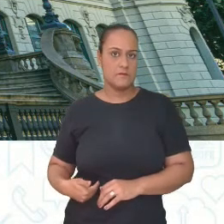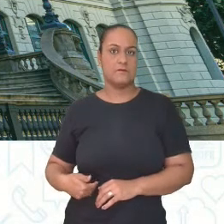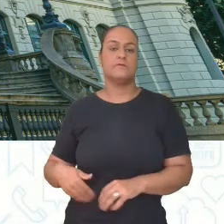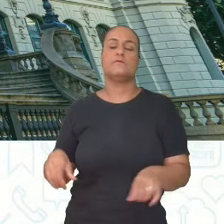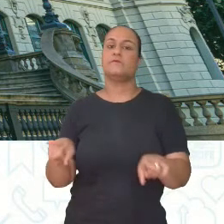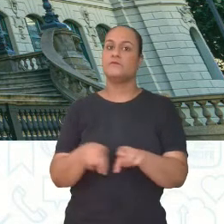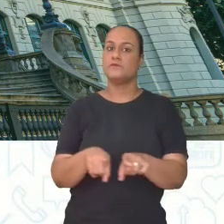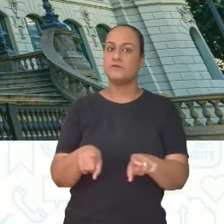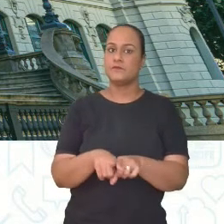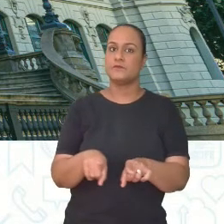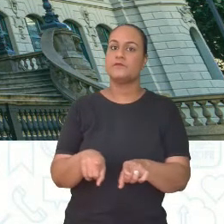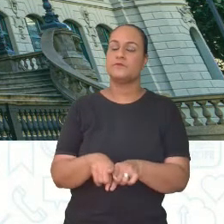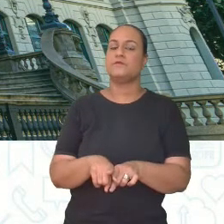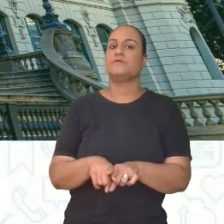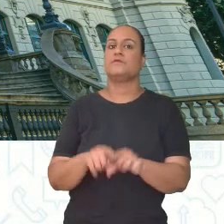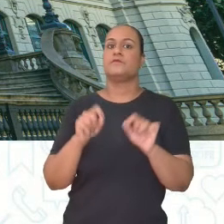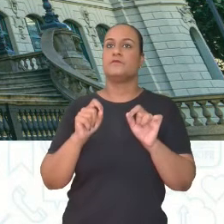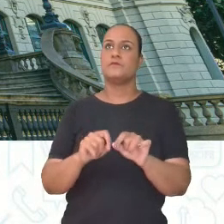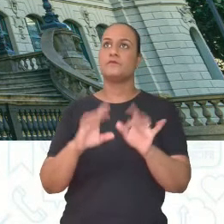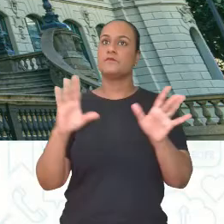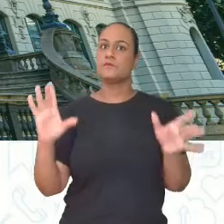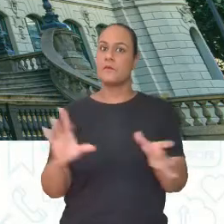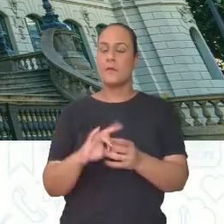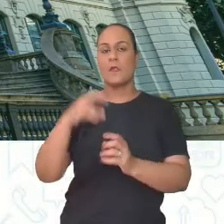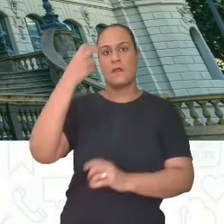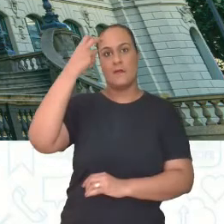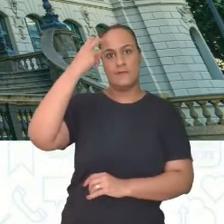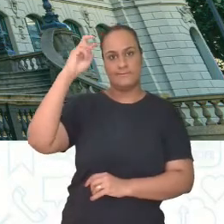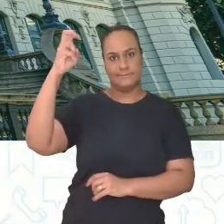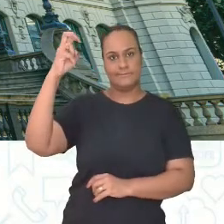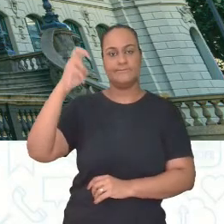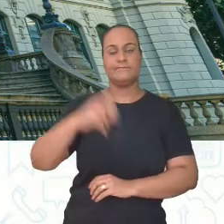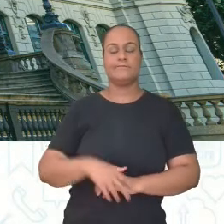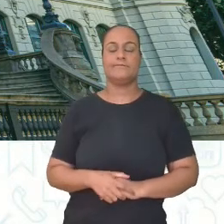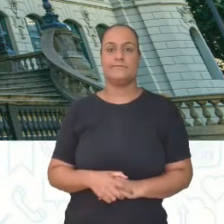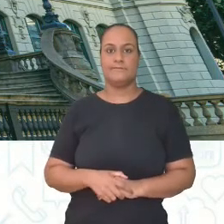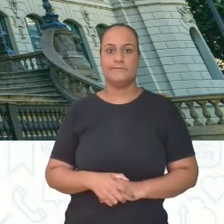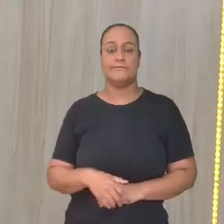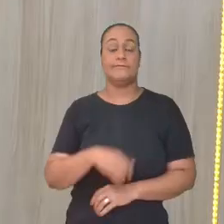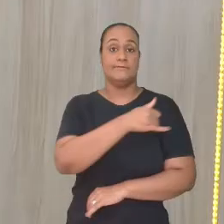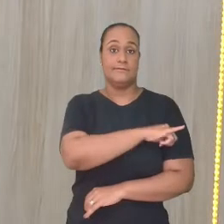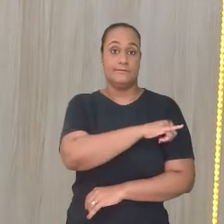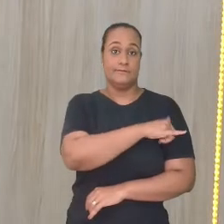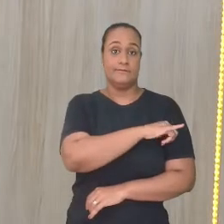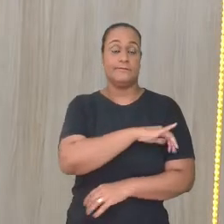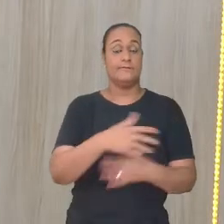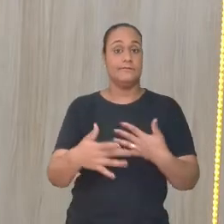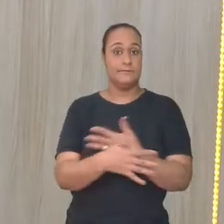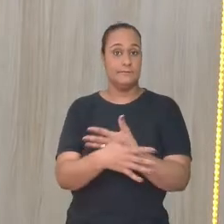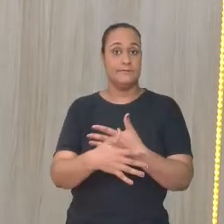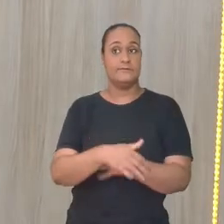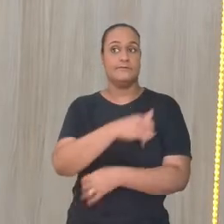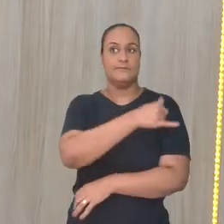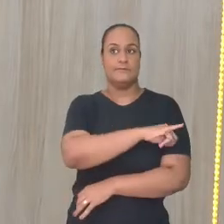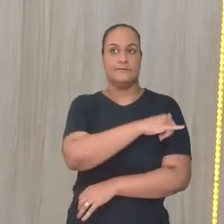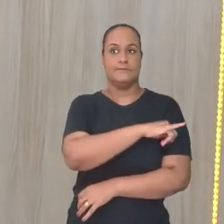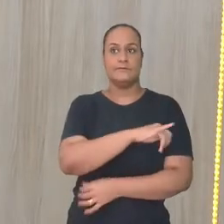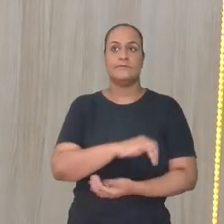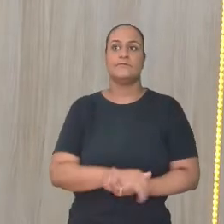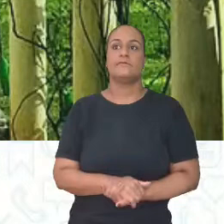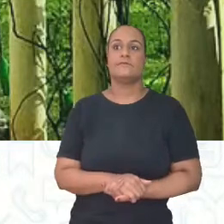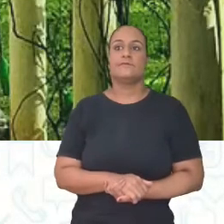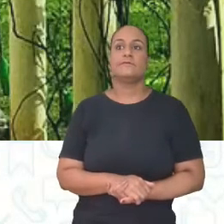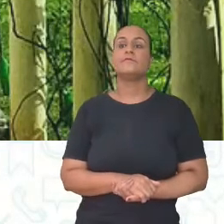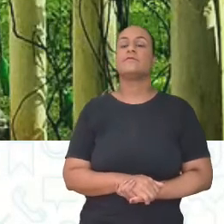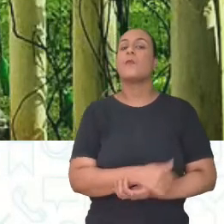e também em relação à questão cultural do Rio de Janeiro, da cidade do Rio de Janeiro. Vamos